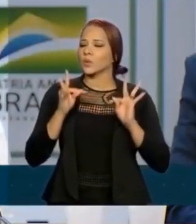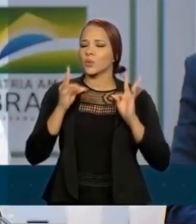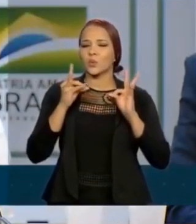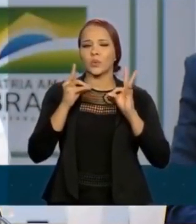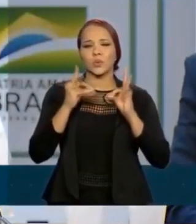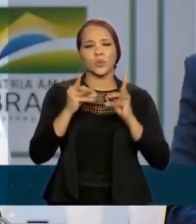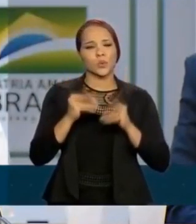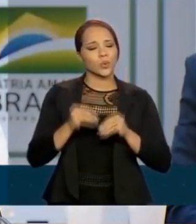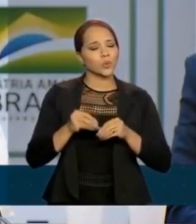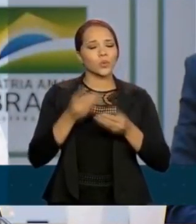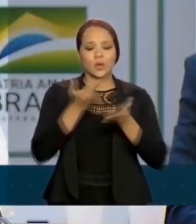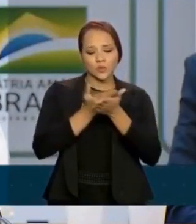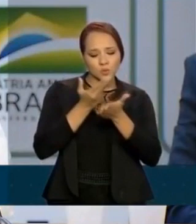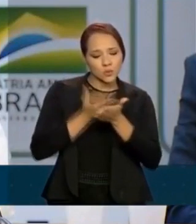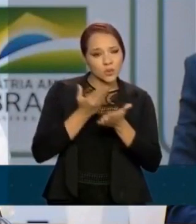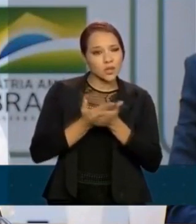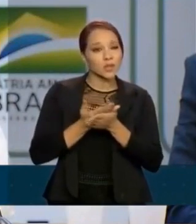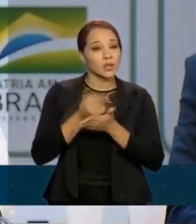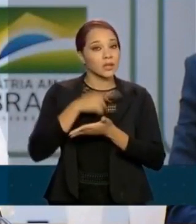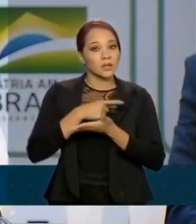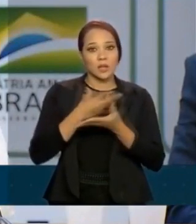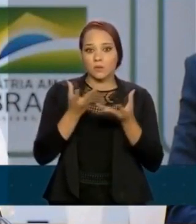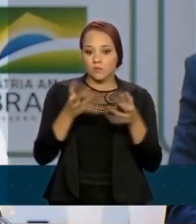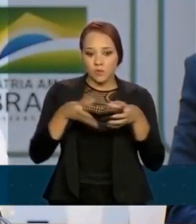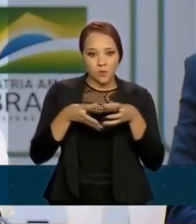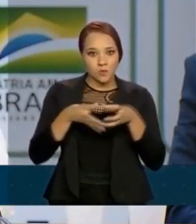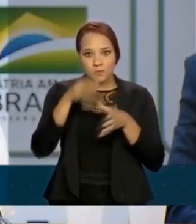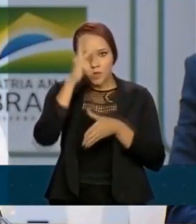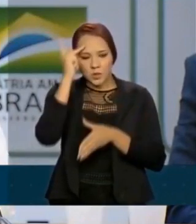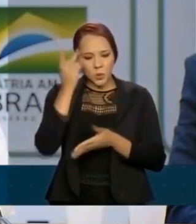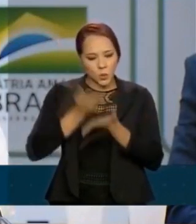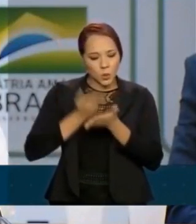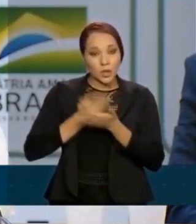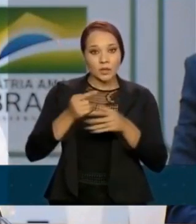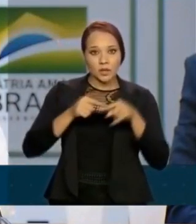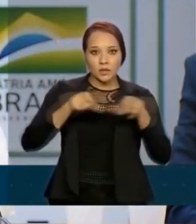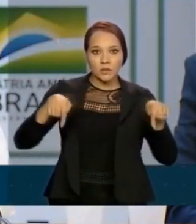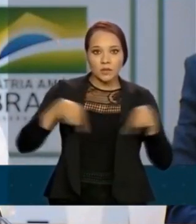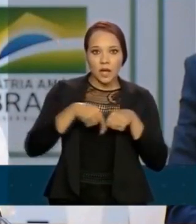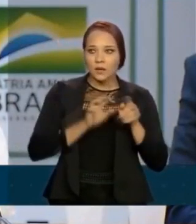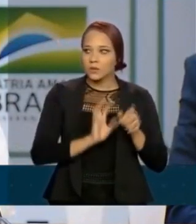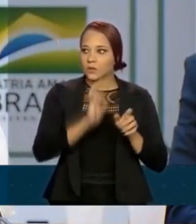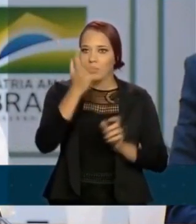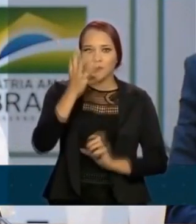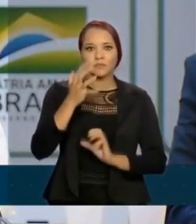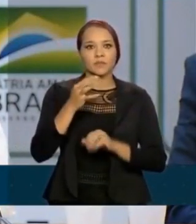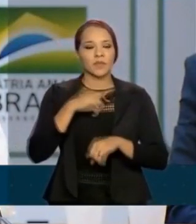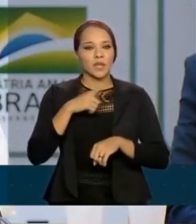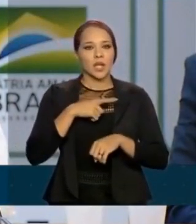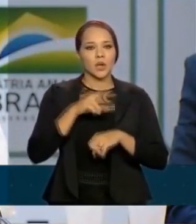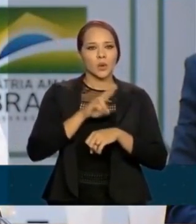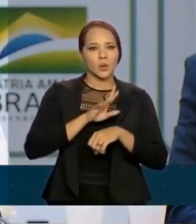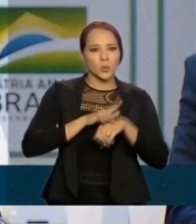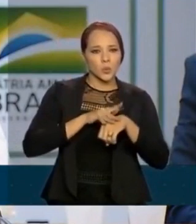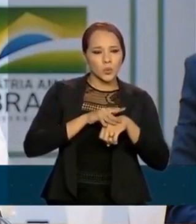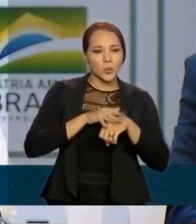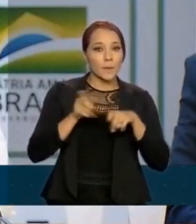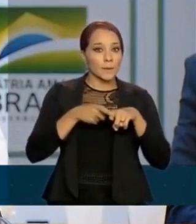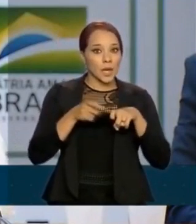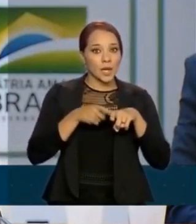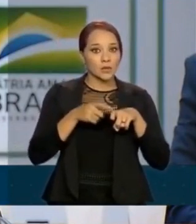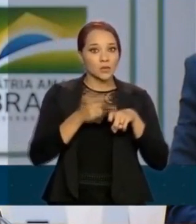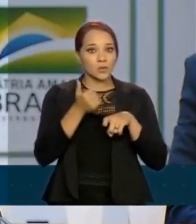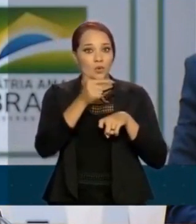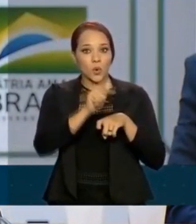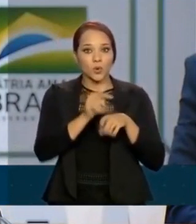vir aqui, está estudando, tem um bando de gente estudando, tem salas de situação, tem epidemiologistas daqui, de